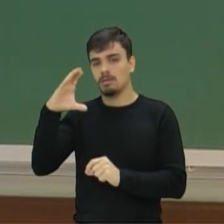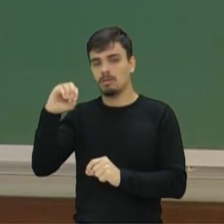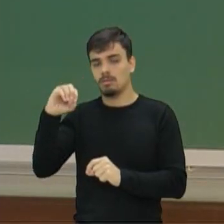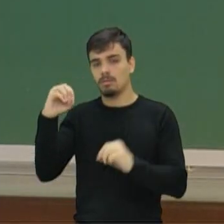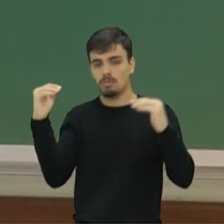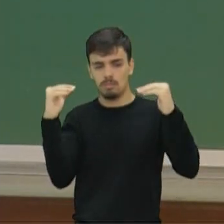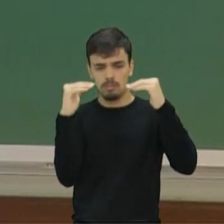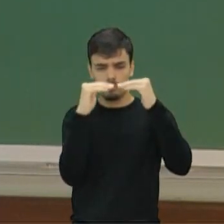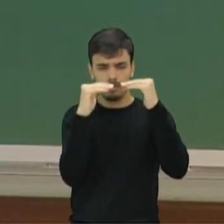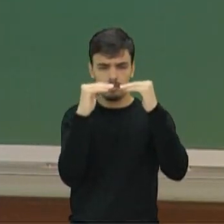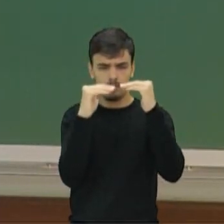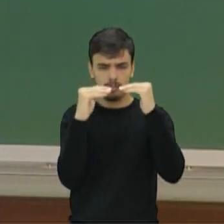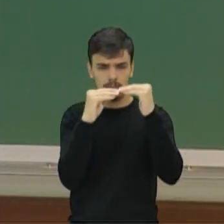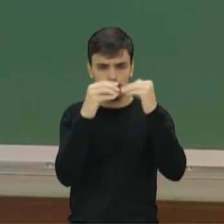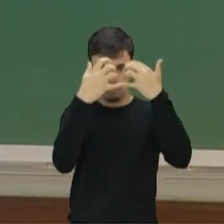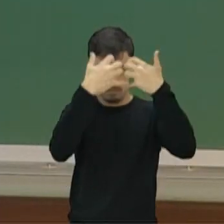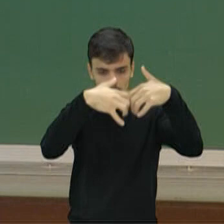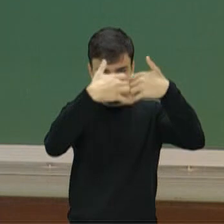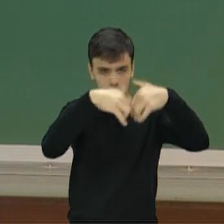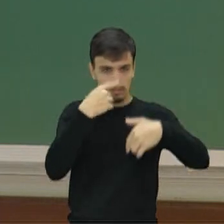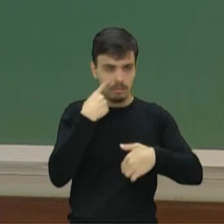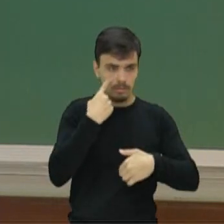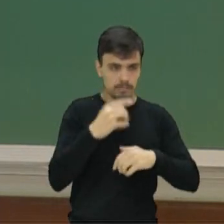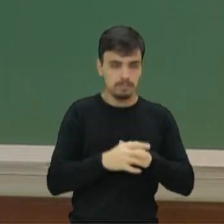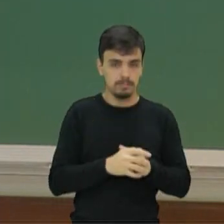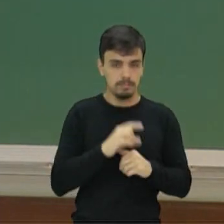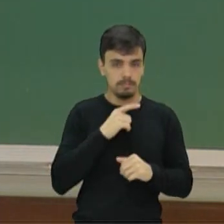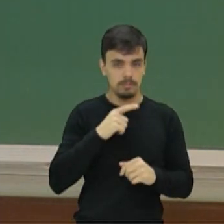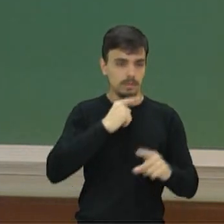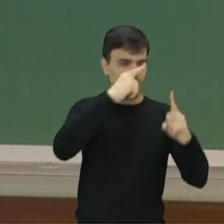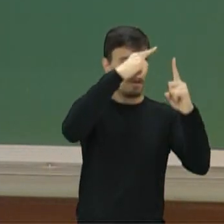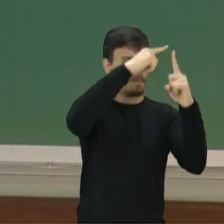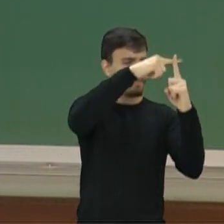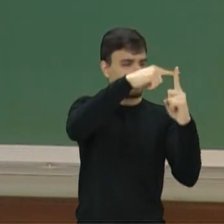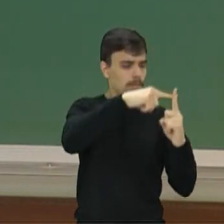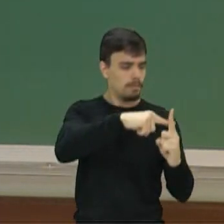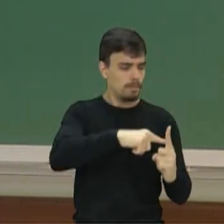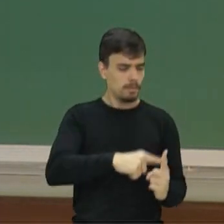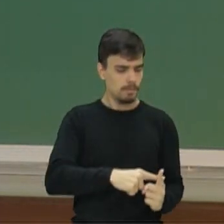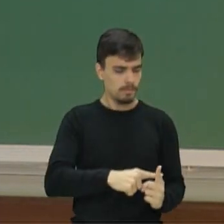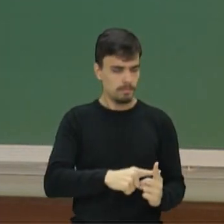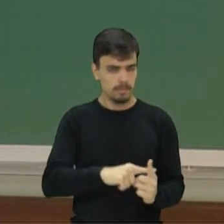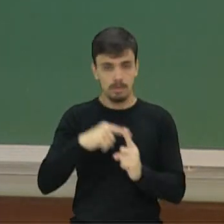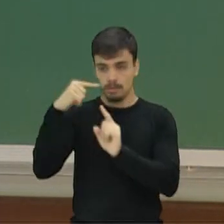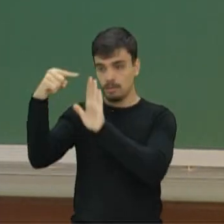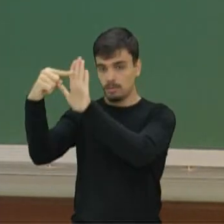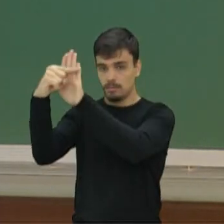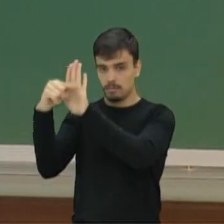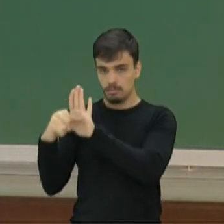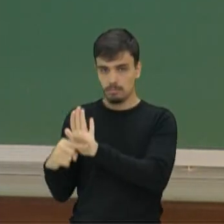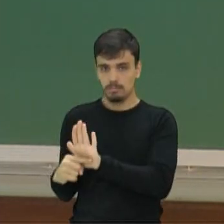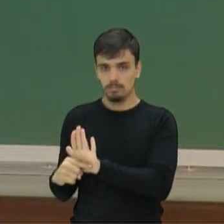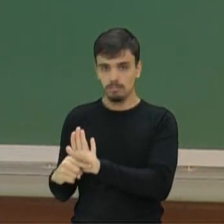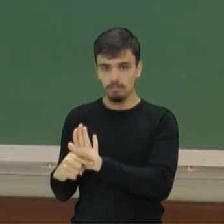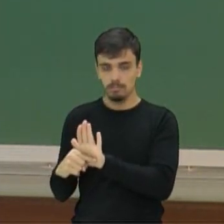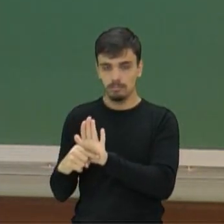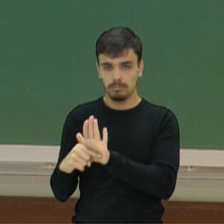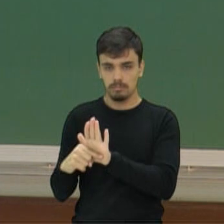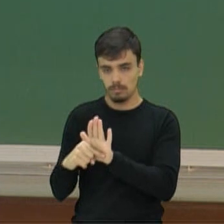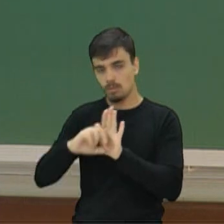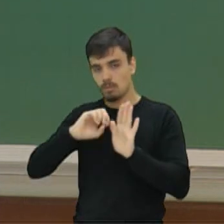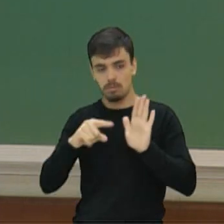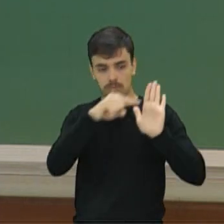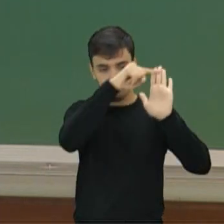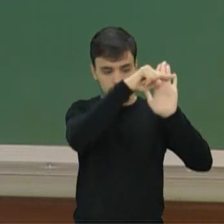uniforme funciona assim. Eu pego uma placa positivamente e aproximo de uma placa negativamente. Cargas, pessoal,